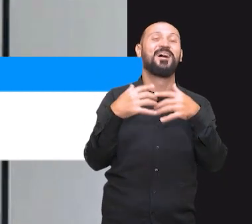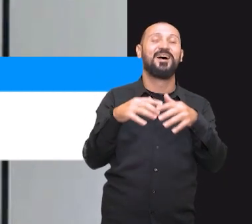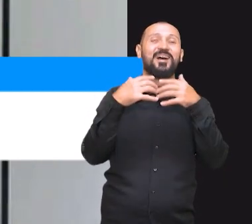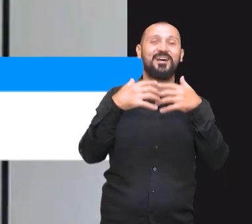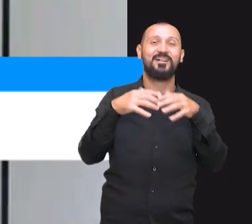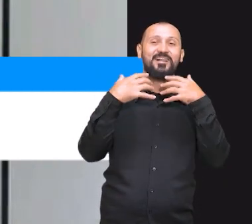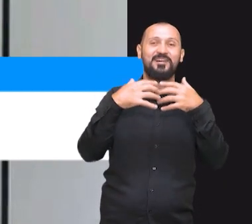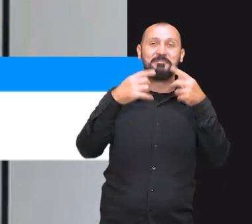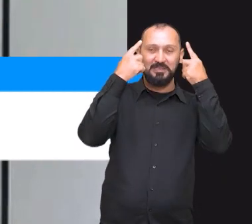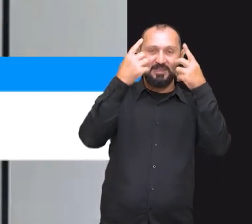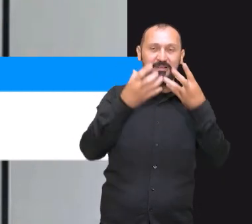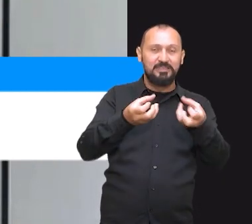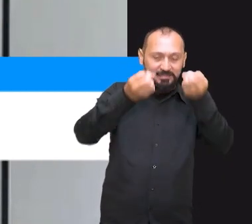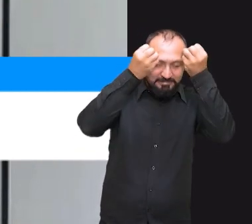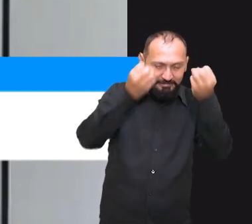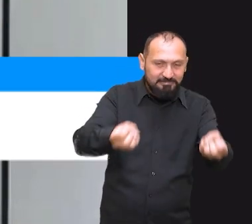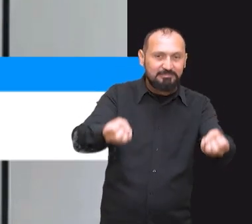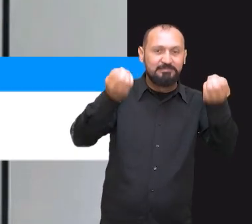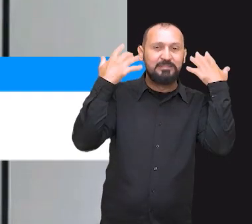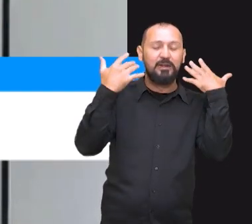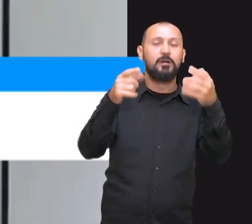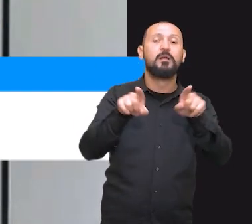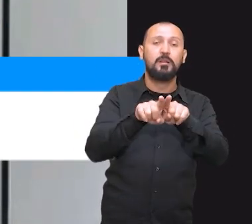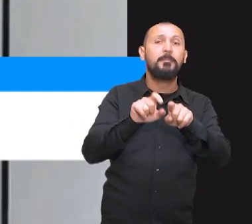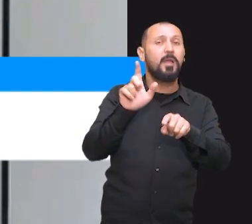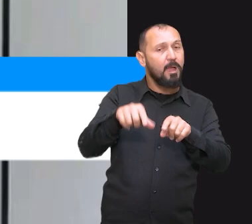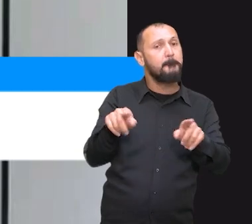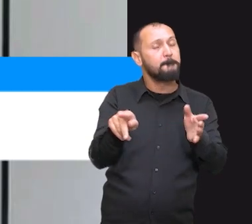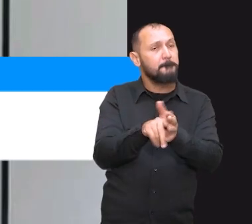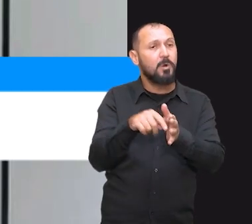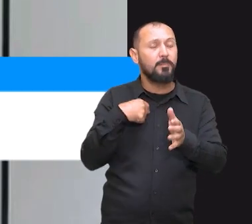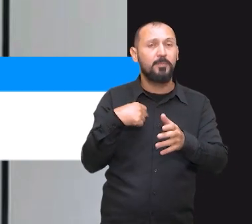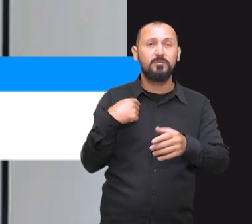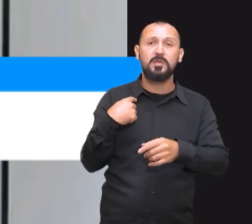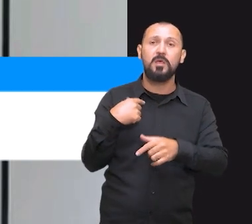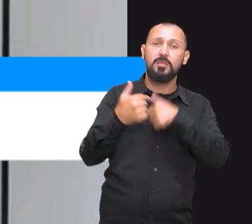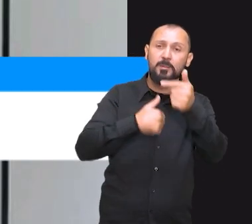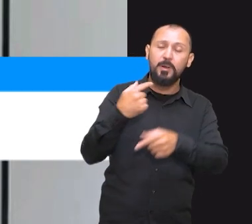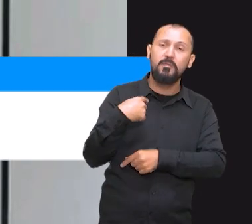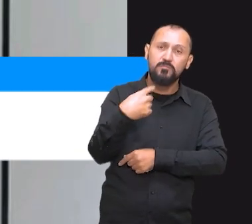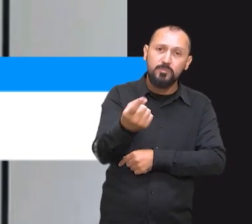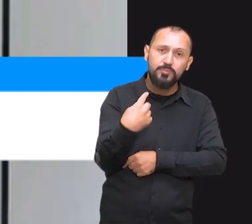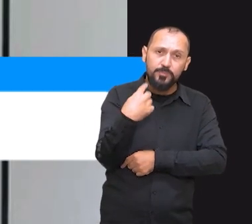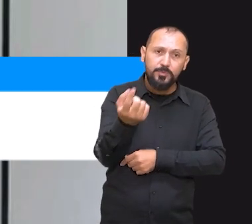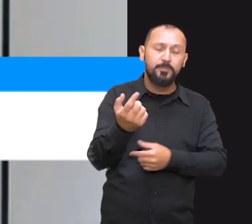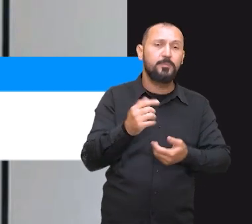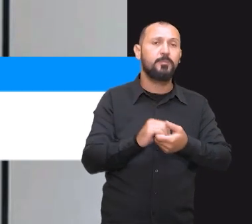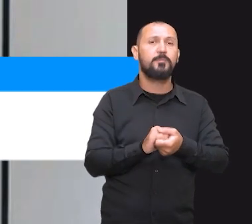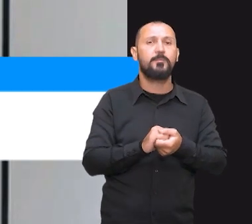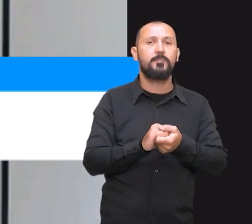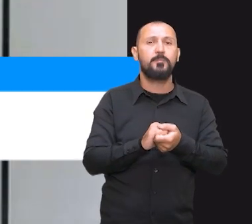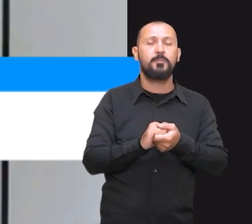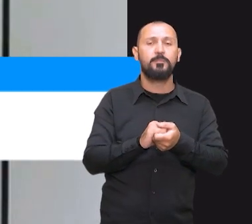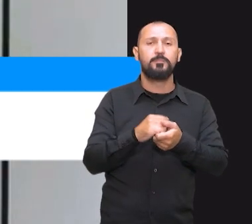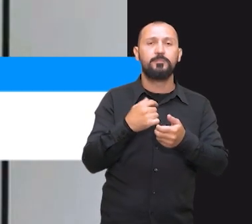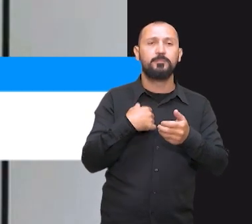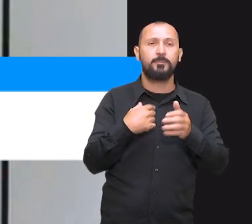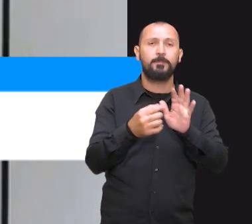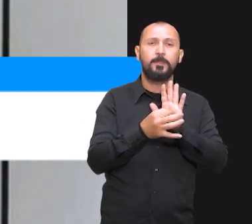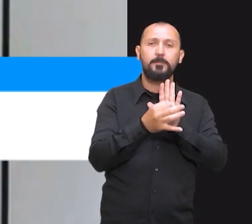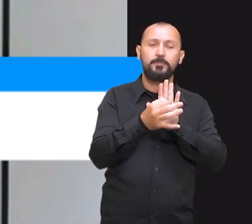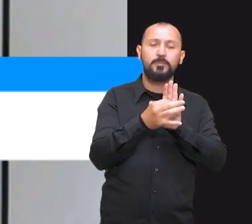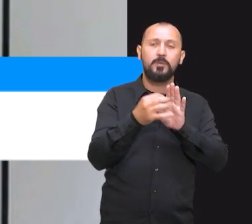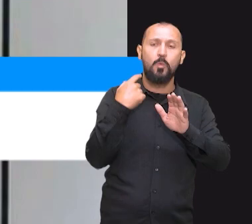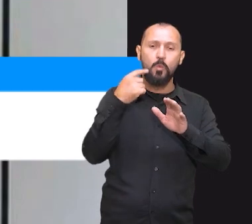para tirar o estresse, também é um veículo de transporte dos trabalhadores. Eu apresentei